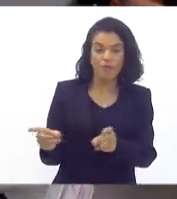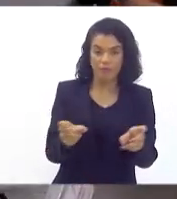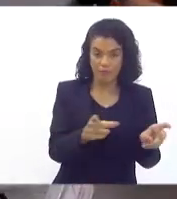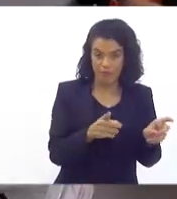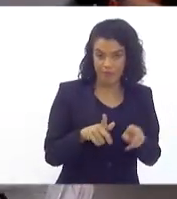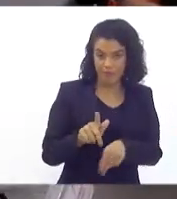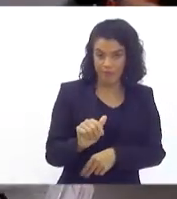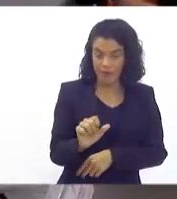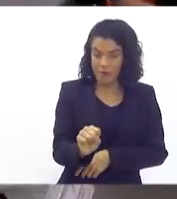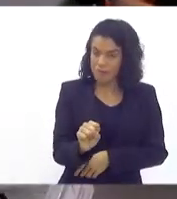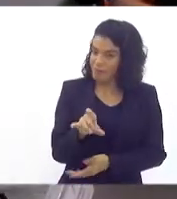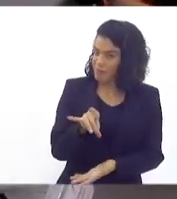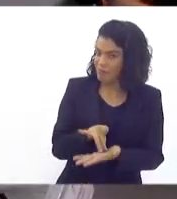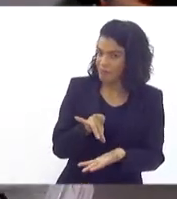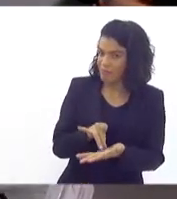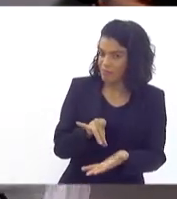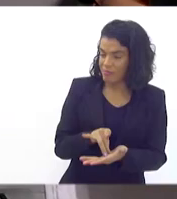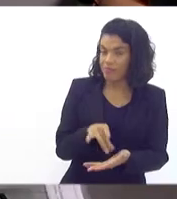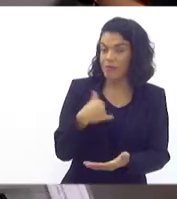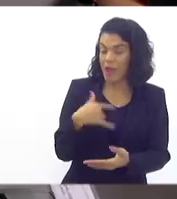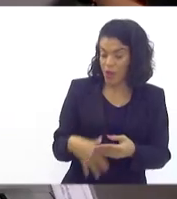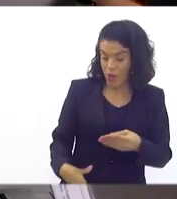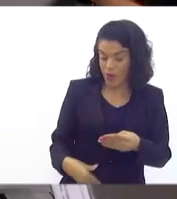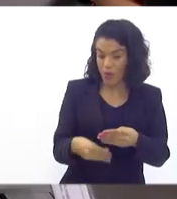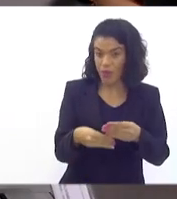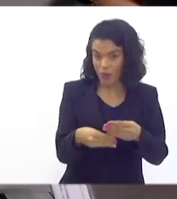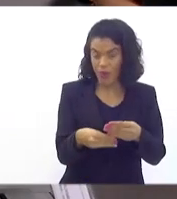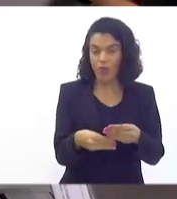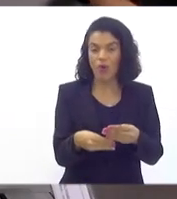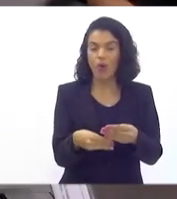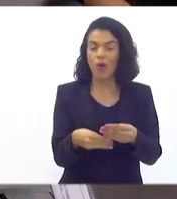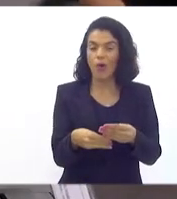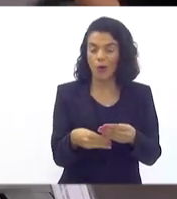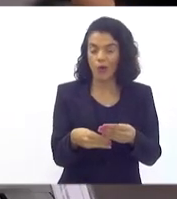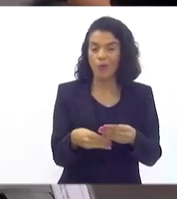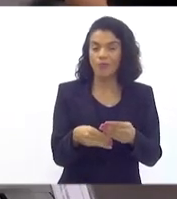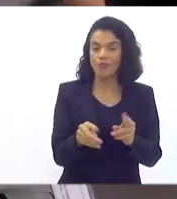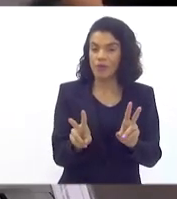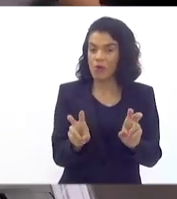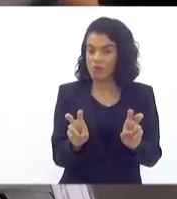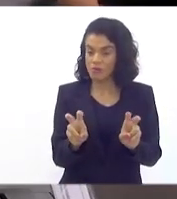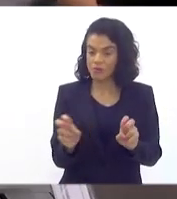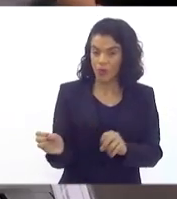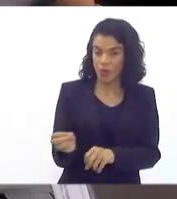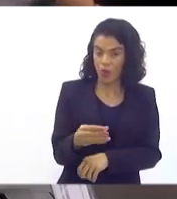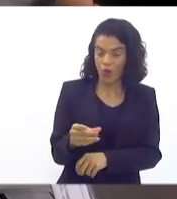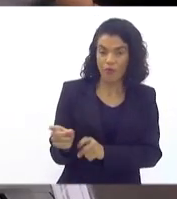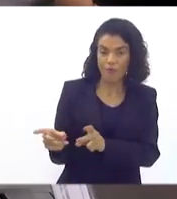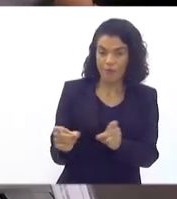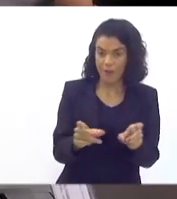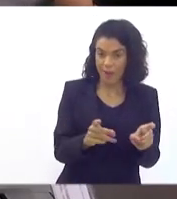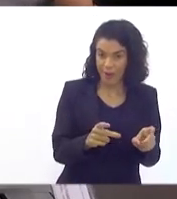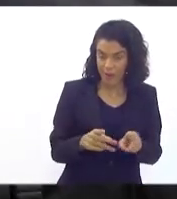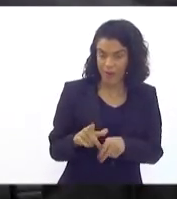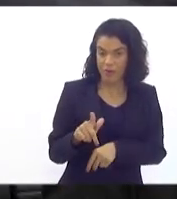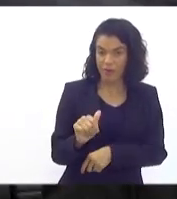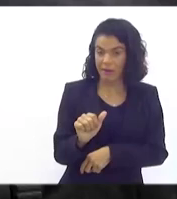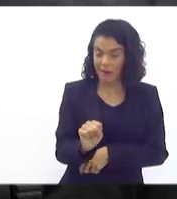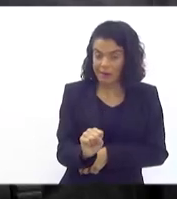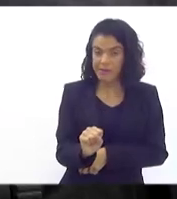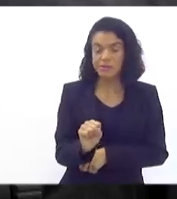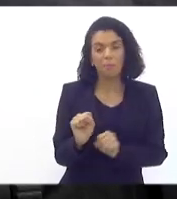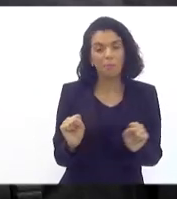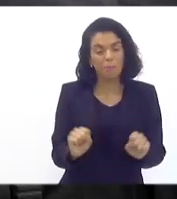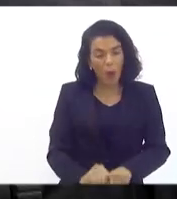novo mercado de gás e realmente aí eu coloco esse esse ingrediente aqui do novo mercado de gás que é um fator que pode